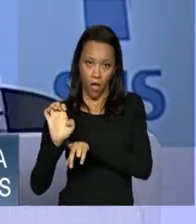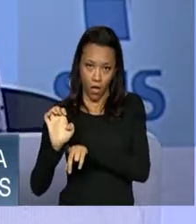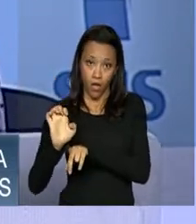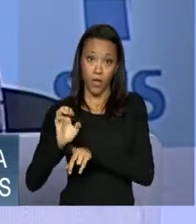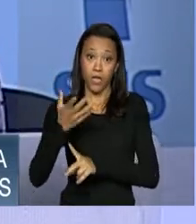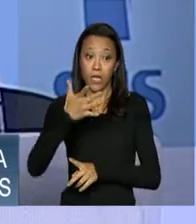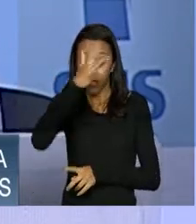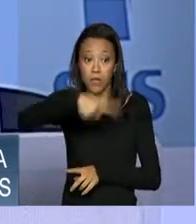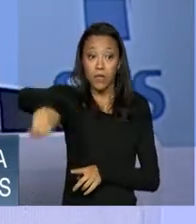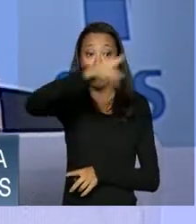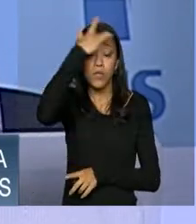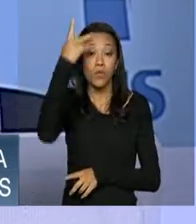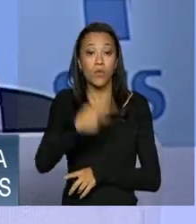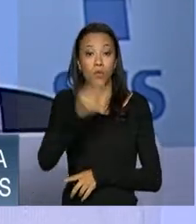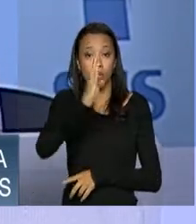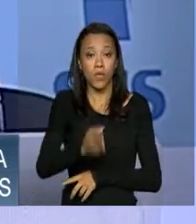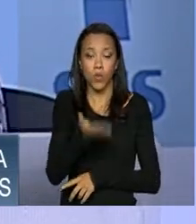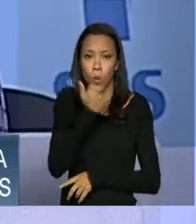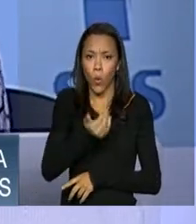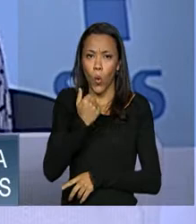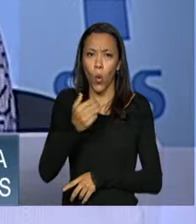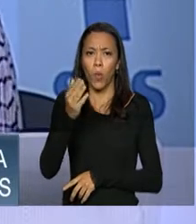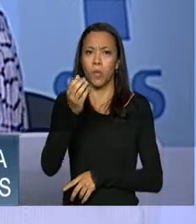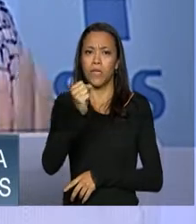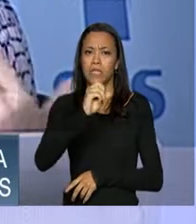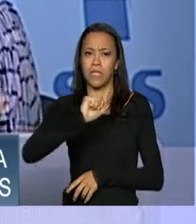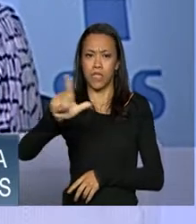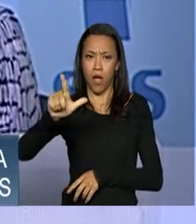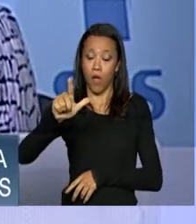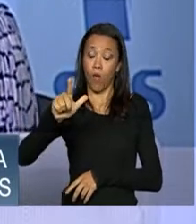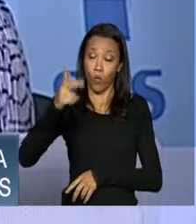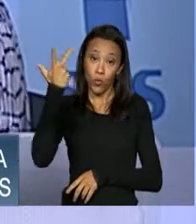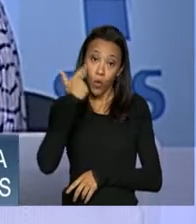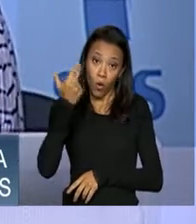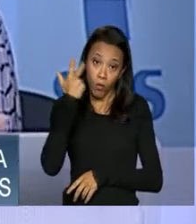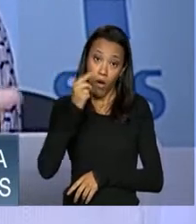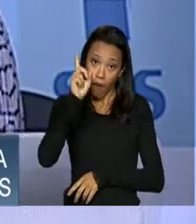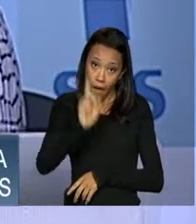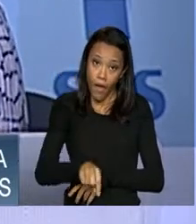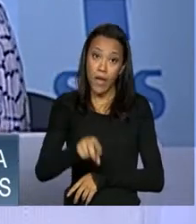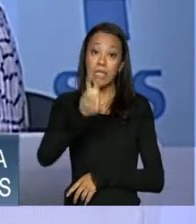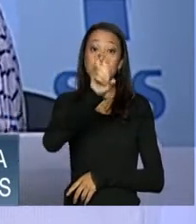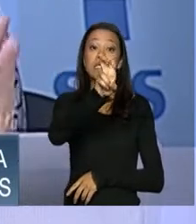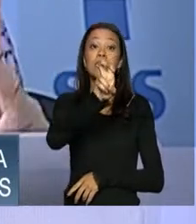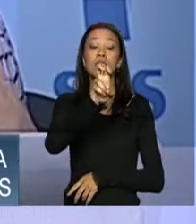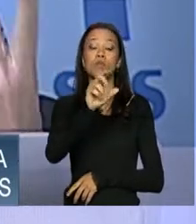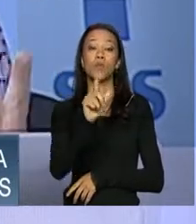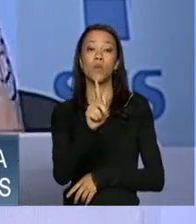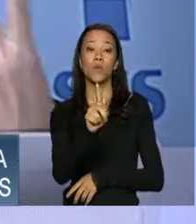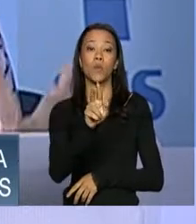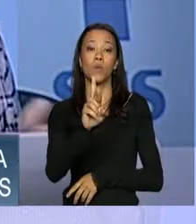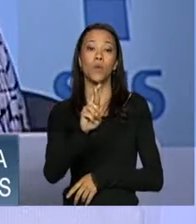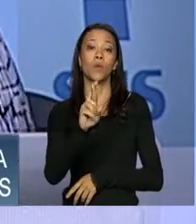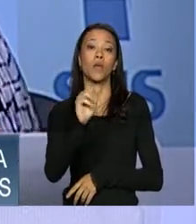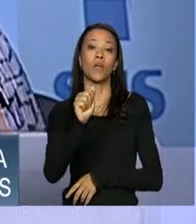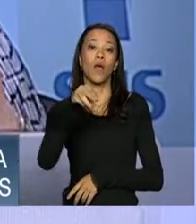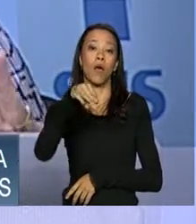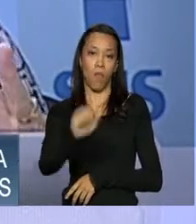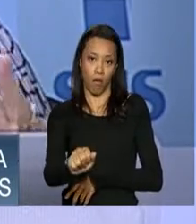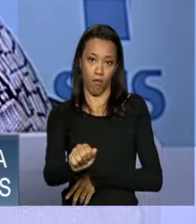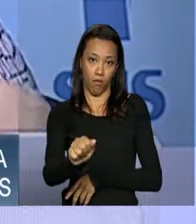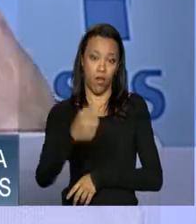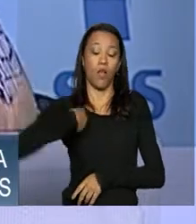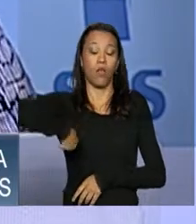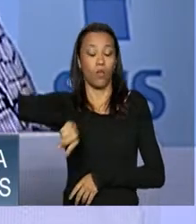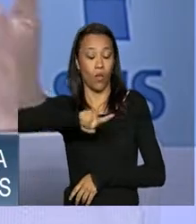é de 12 gramas, consumo médio, enquanto o recomendado seria em torno de 5 gramas, ou seja, em média a gente consome